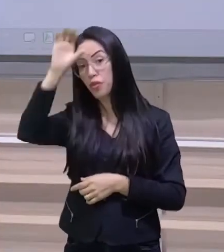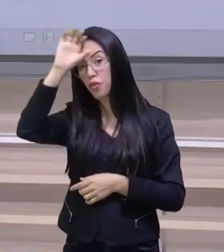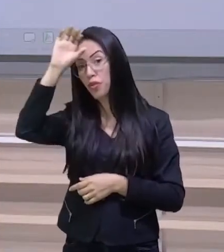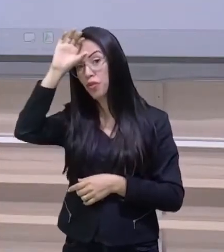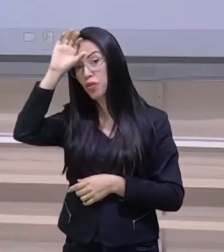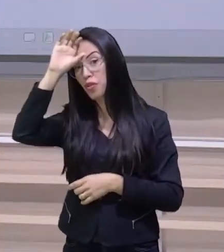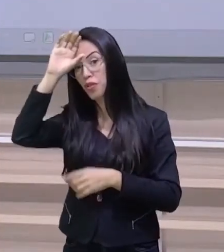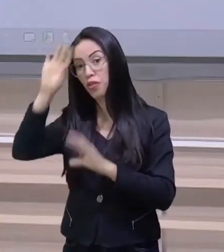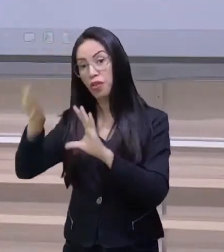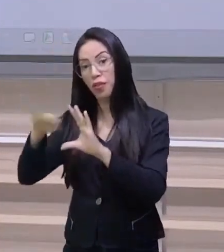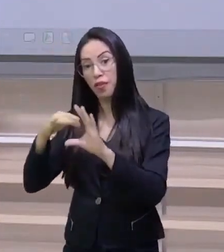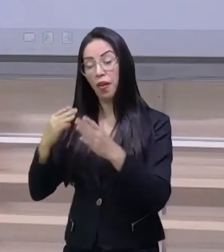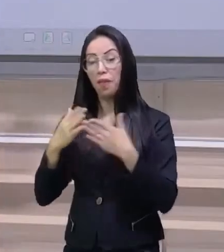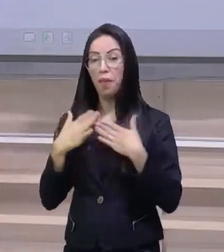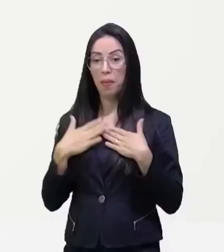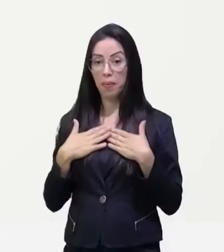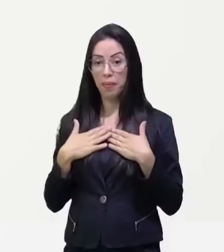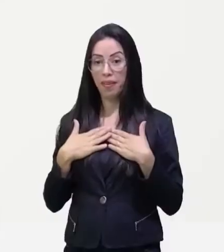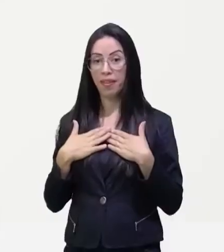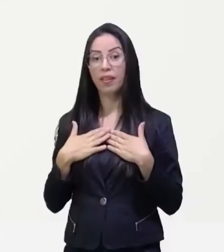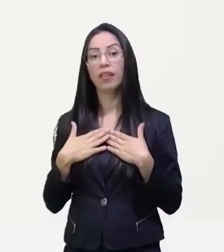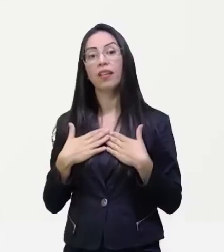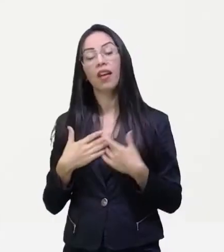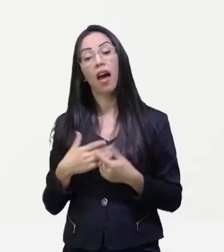gente começava dessa seguinte maneira, assim, ó.